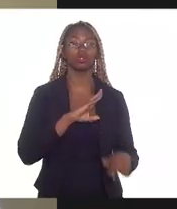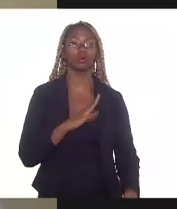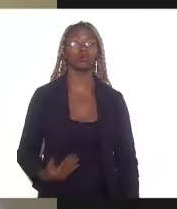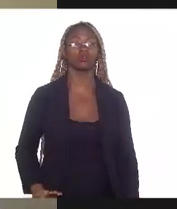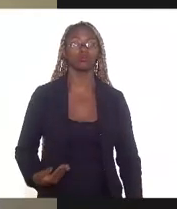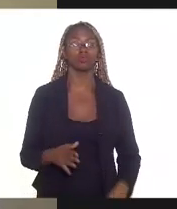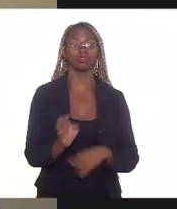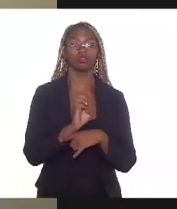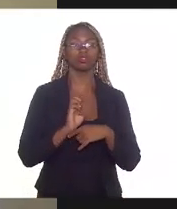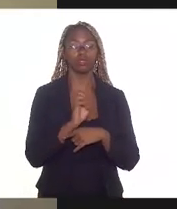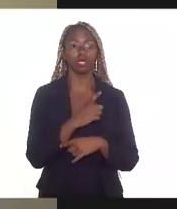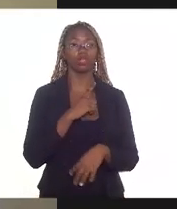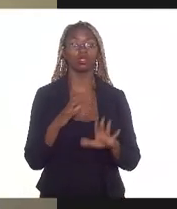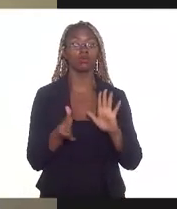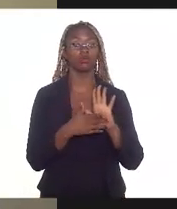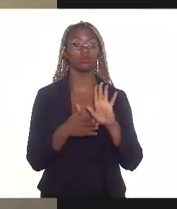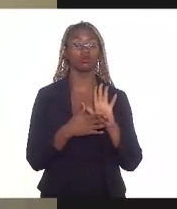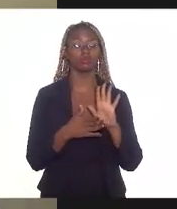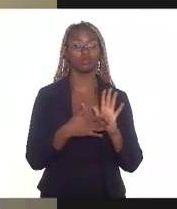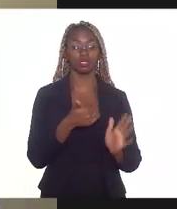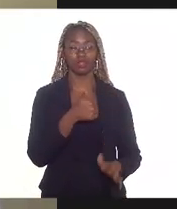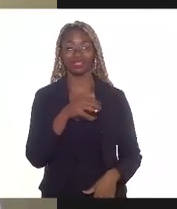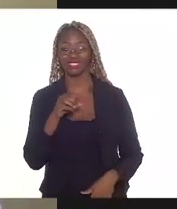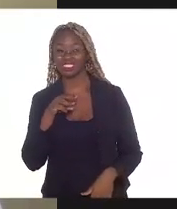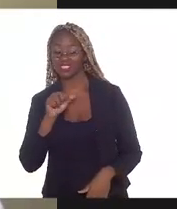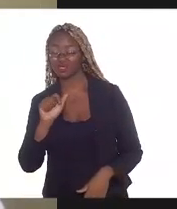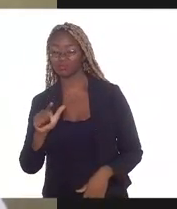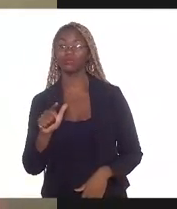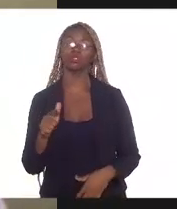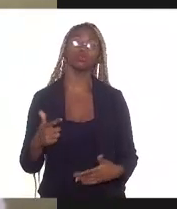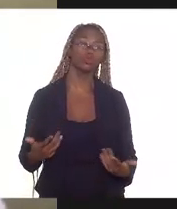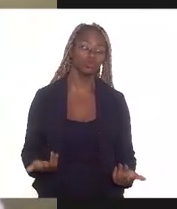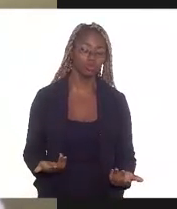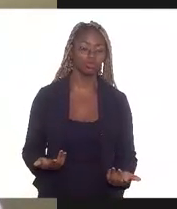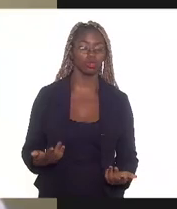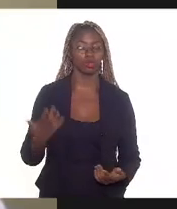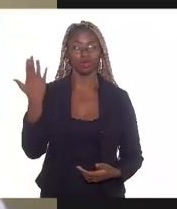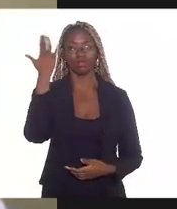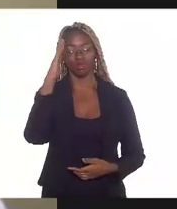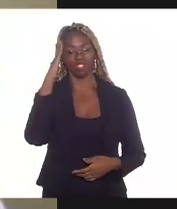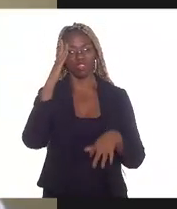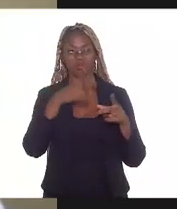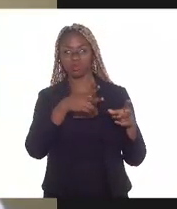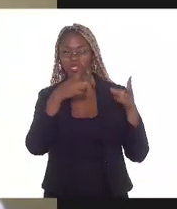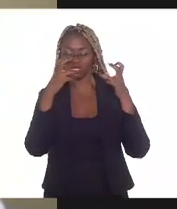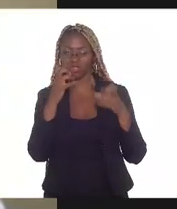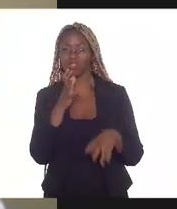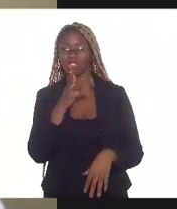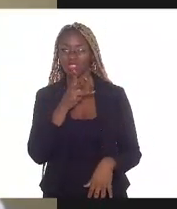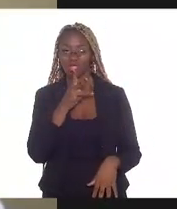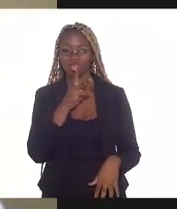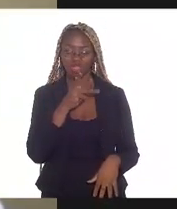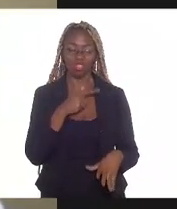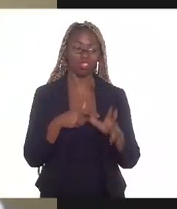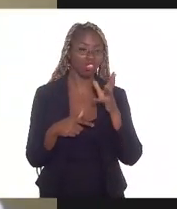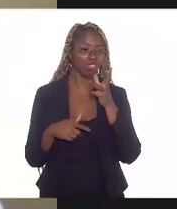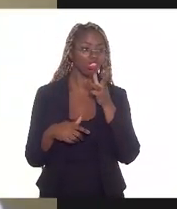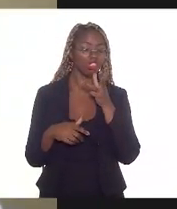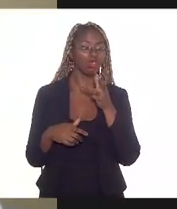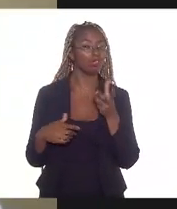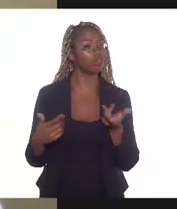uma proposta de 100 mil títulos. Eu temo que, com a demora da audiência pública, a gente possa inviabilizar